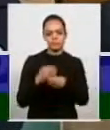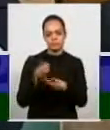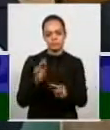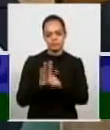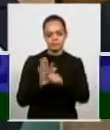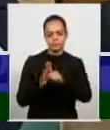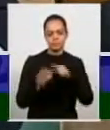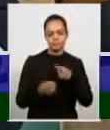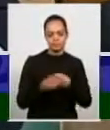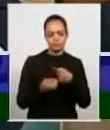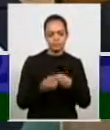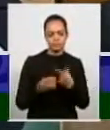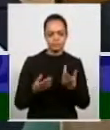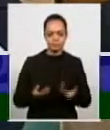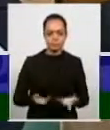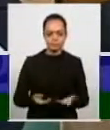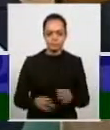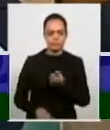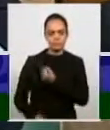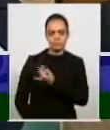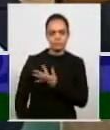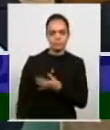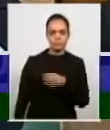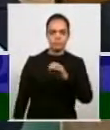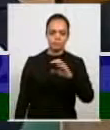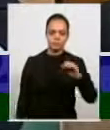lei orgânica número